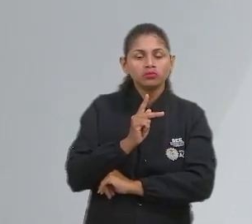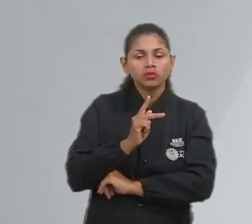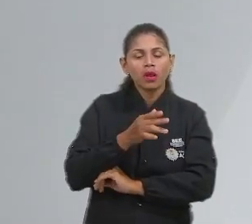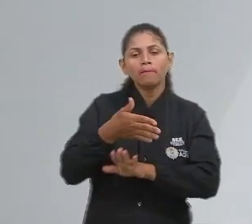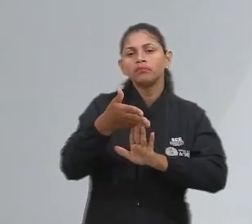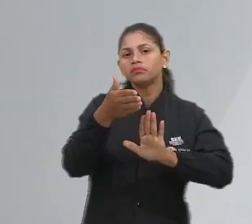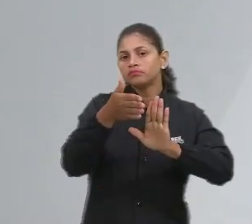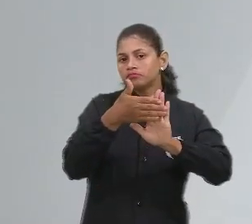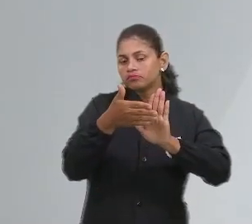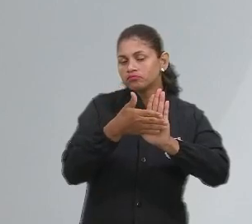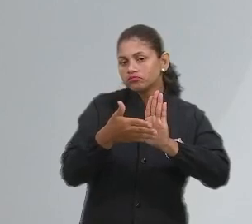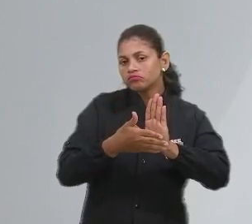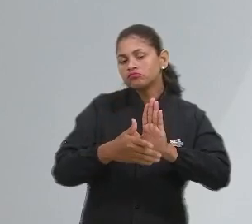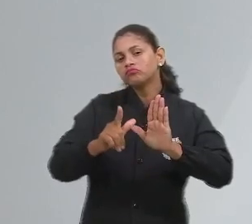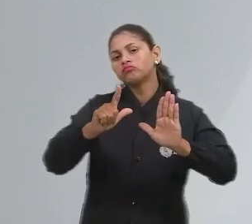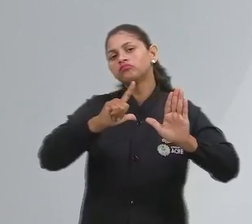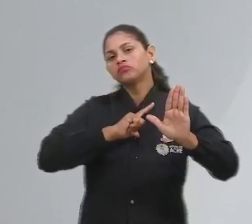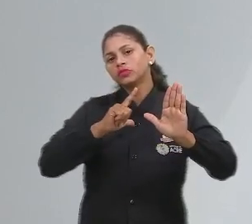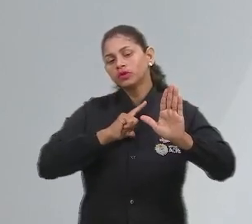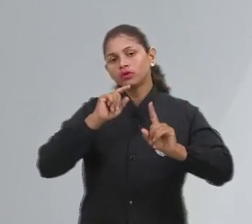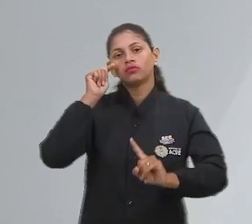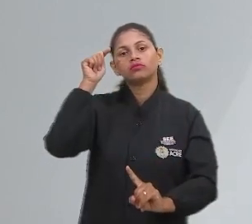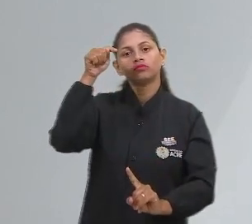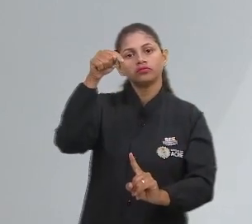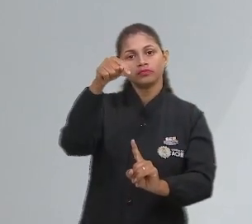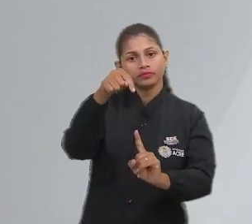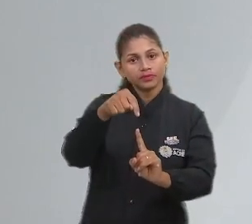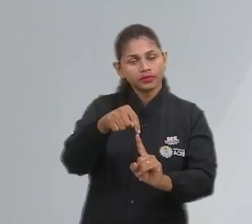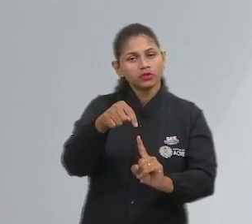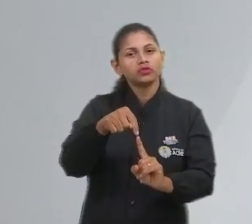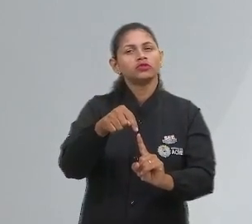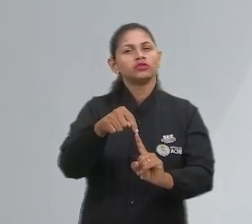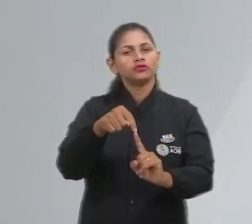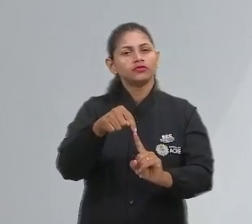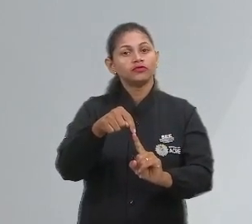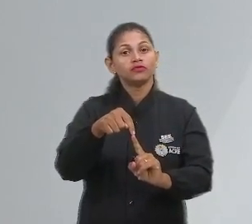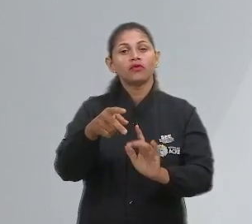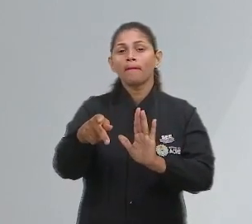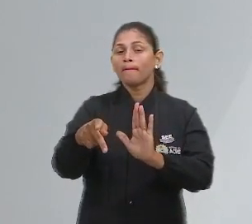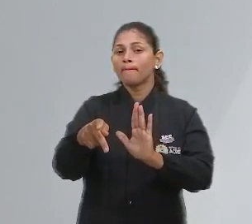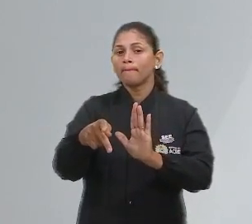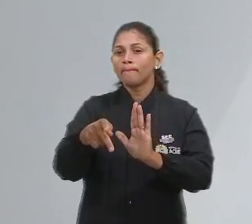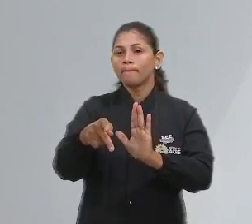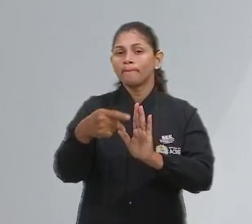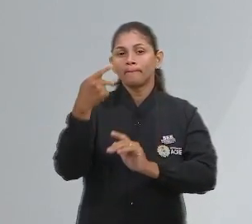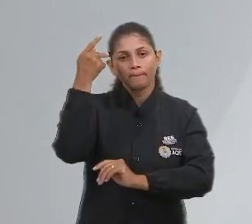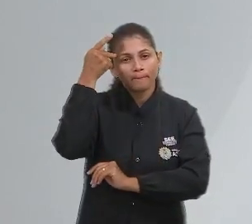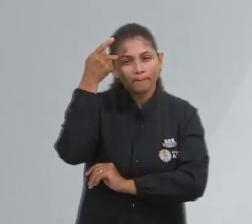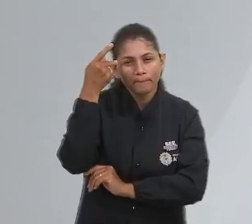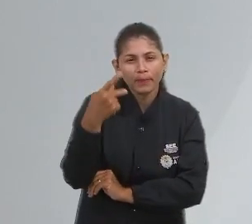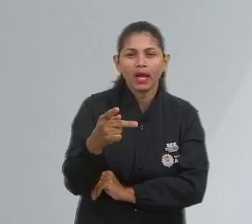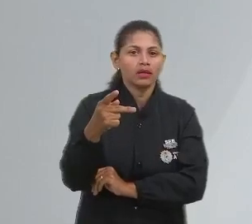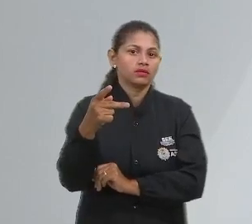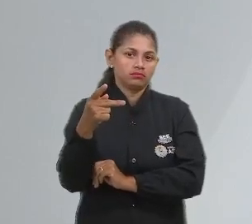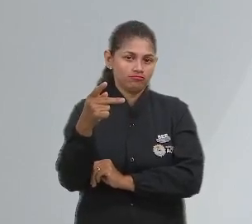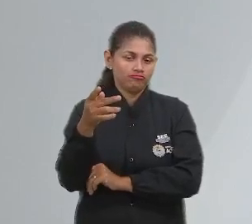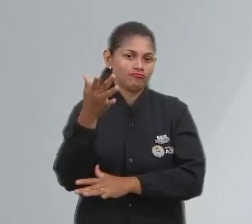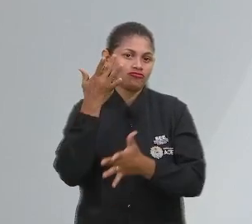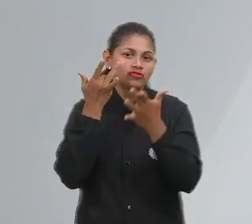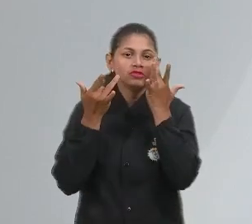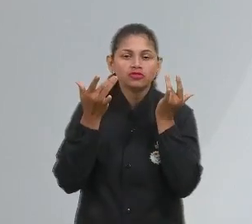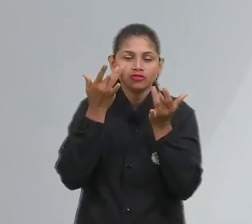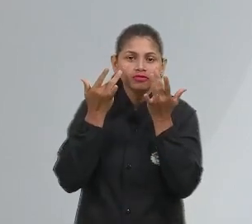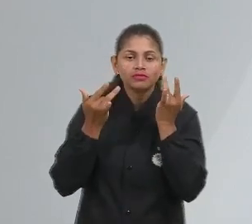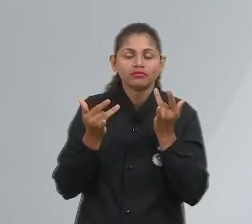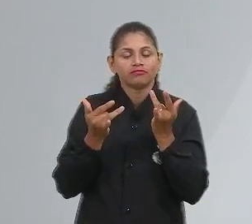tem ali uma função, né, do fazer teatral. Geralmente se separa jogadores e plateia